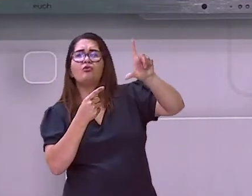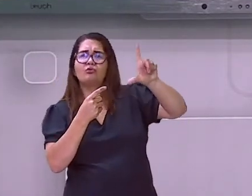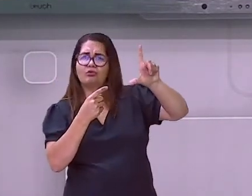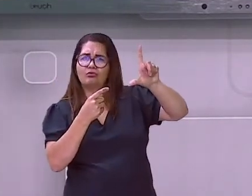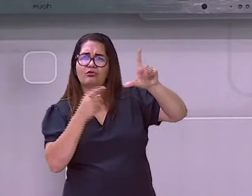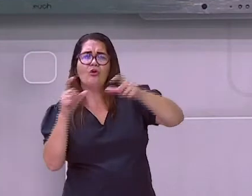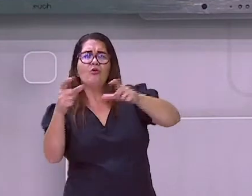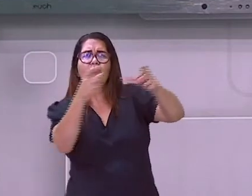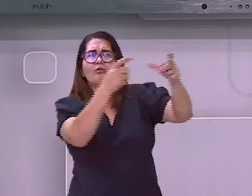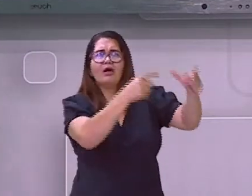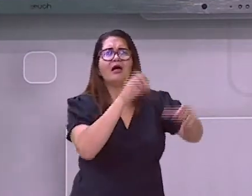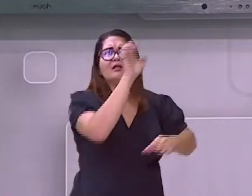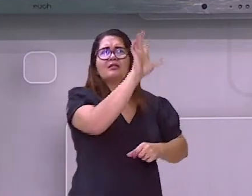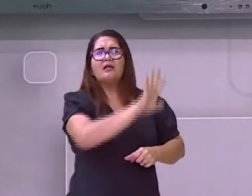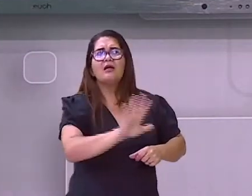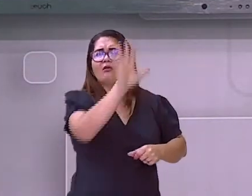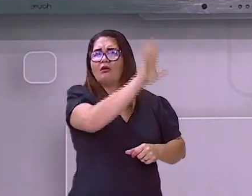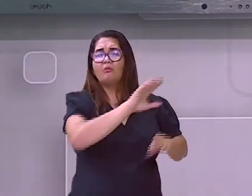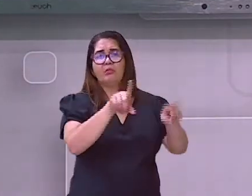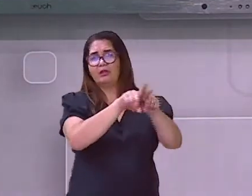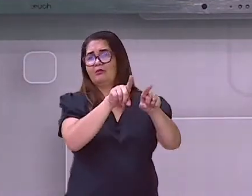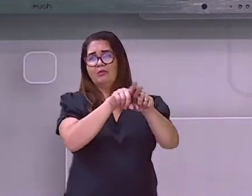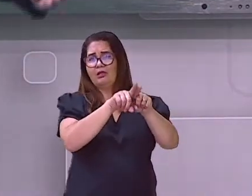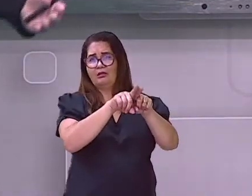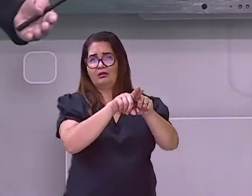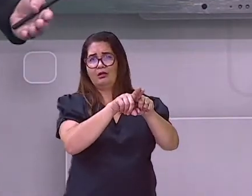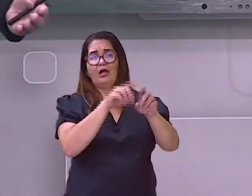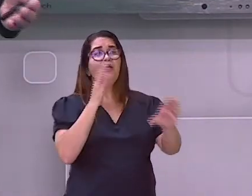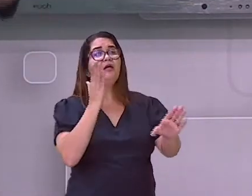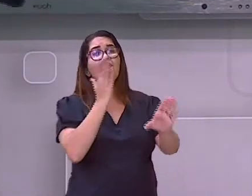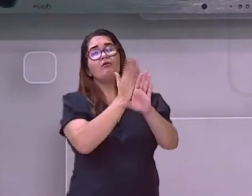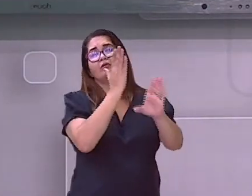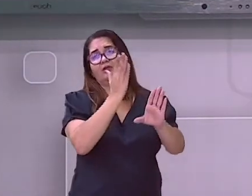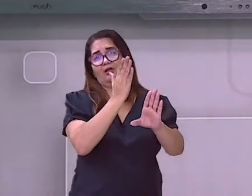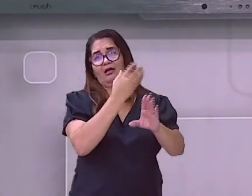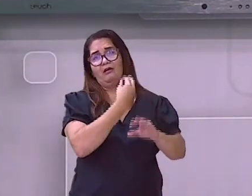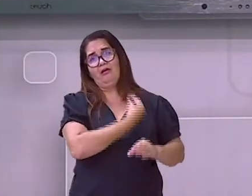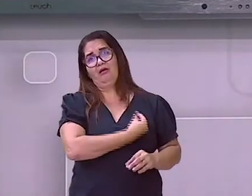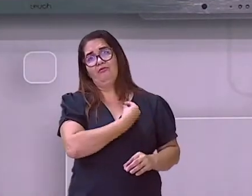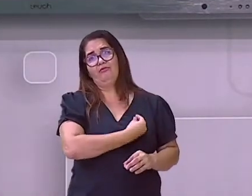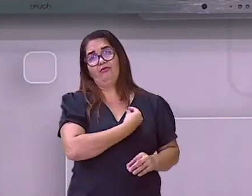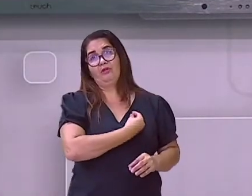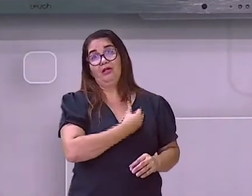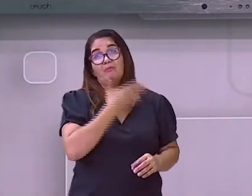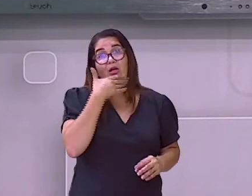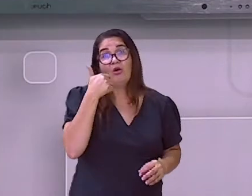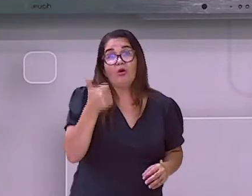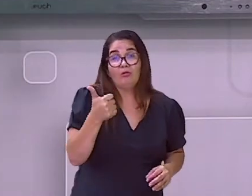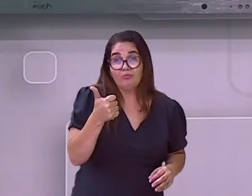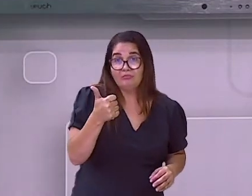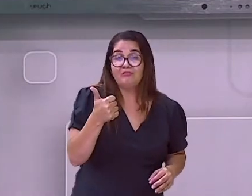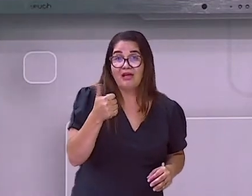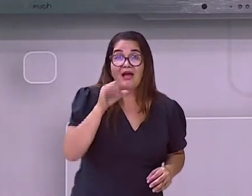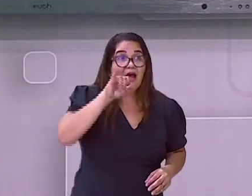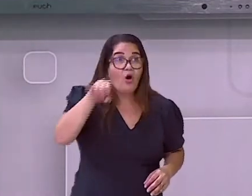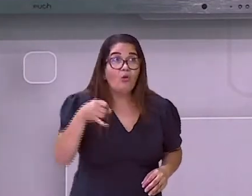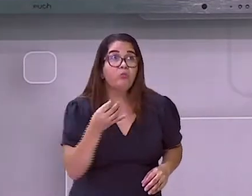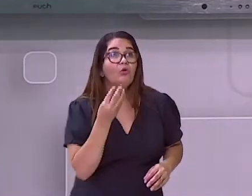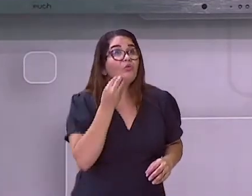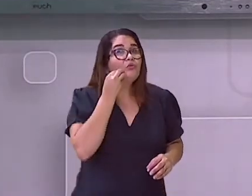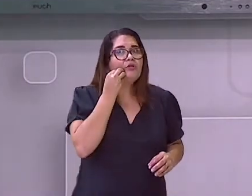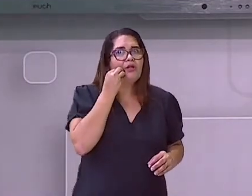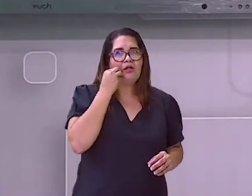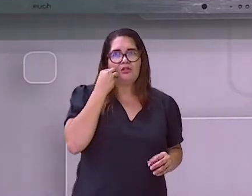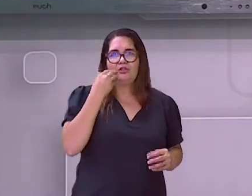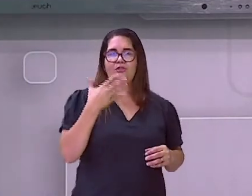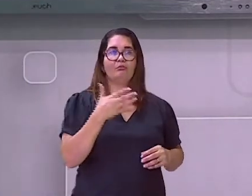estão tendo oportunidade, eles estão buscando novas oportunidades. Igual a muitos